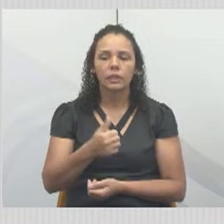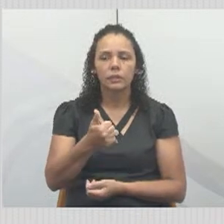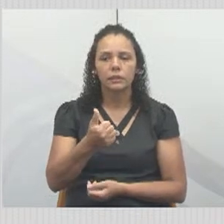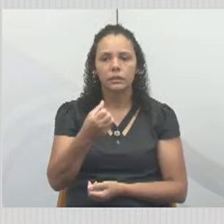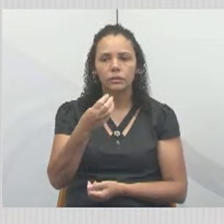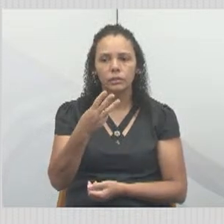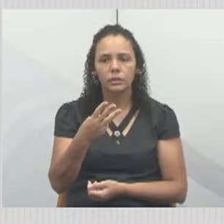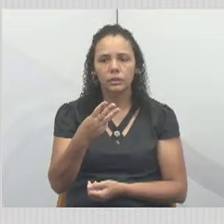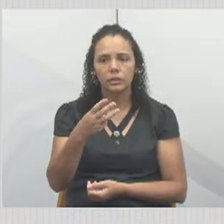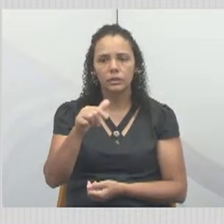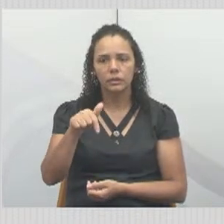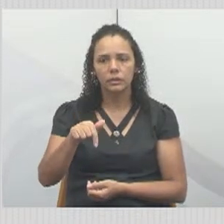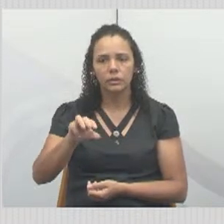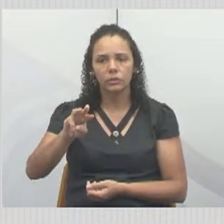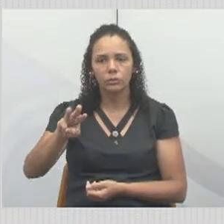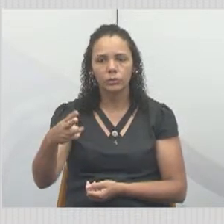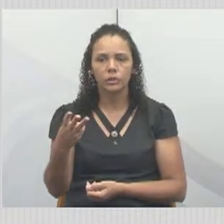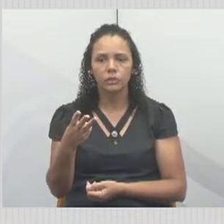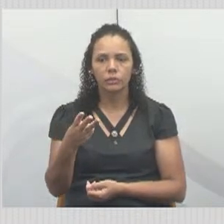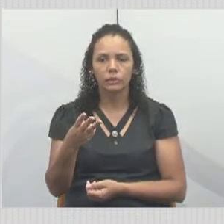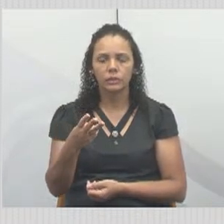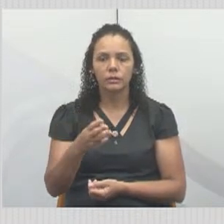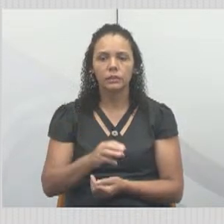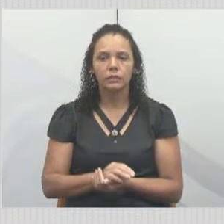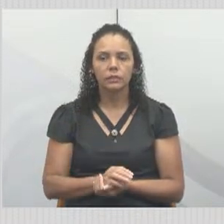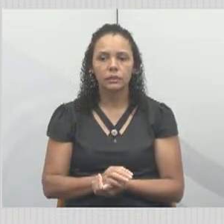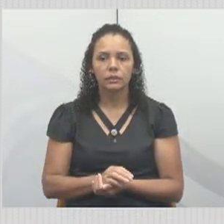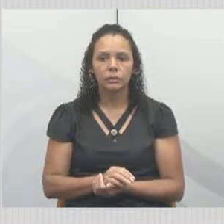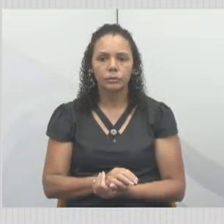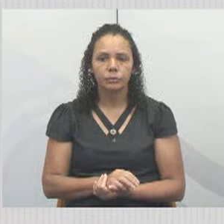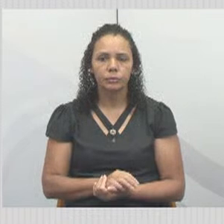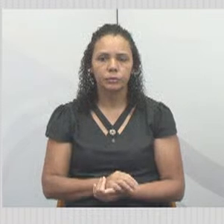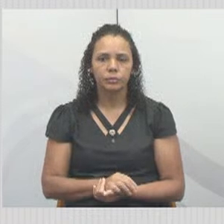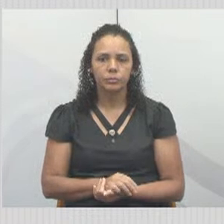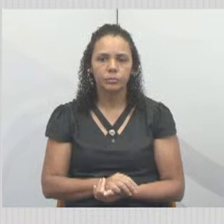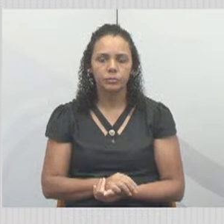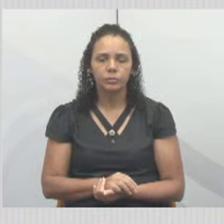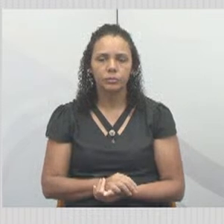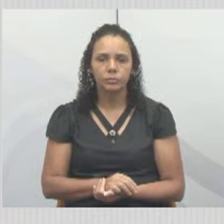137 milhões previstas para o próximo ano.